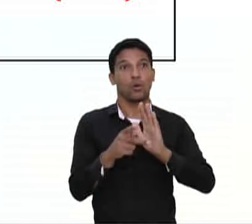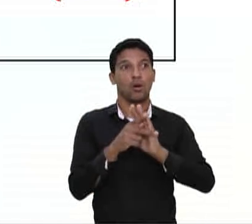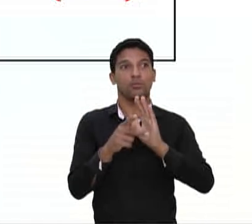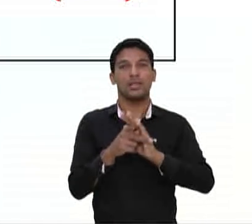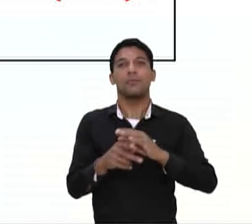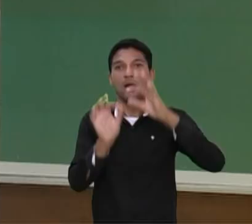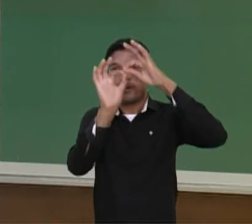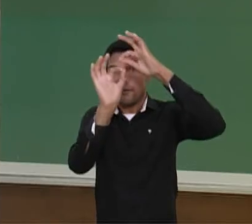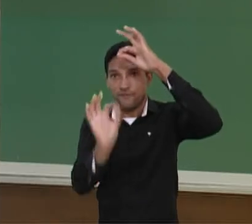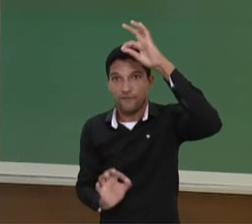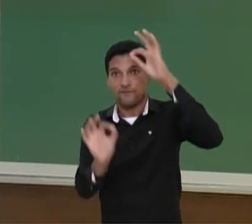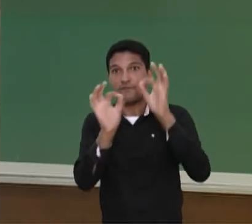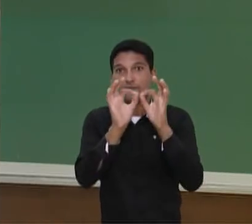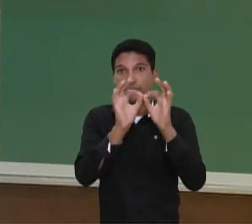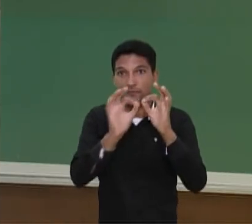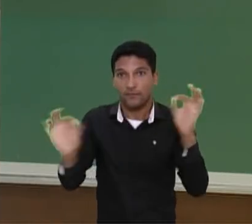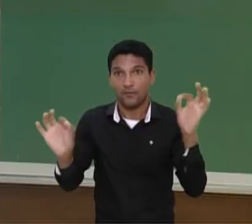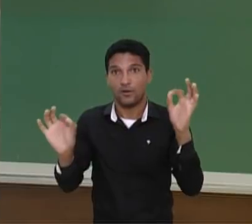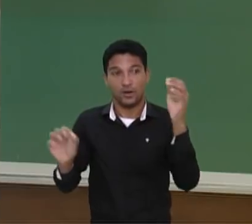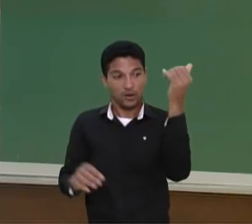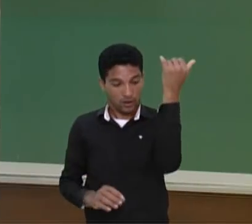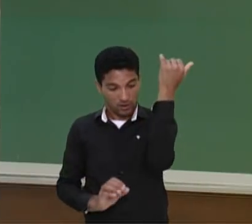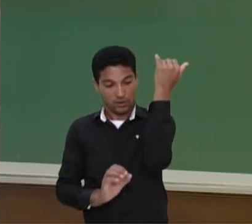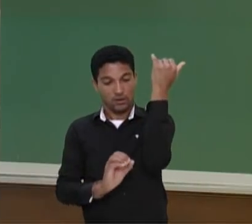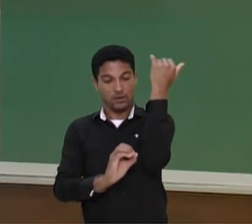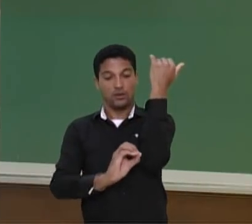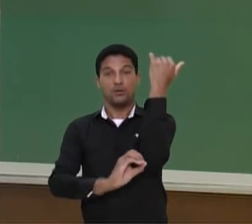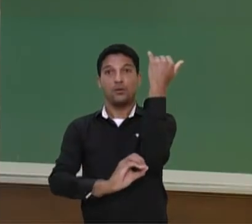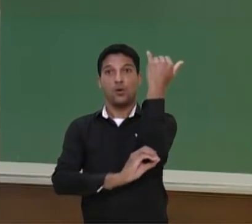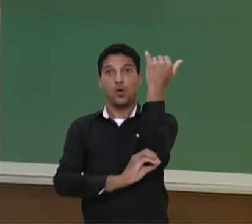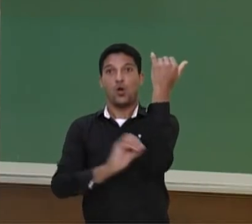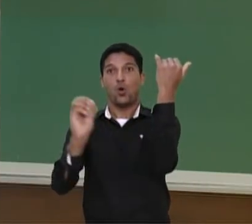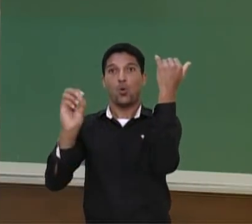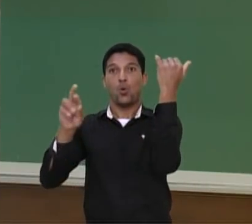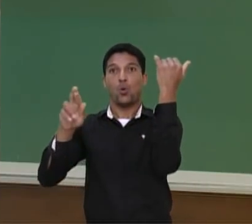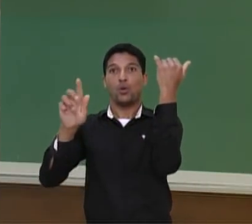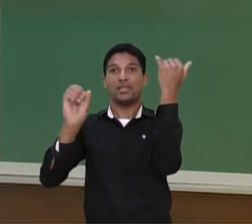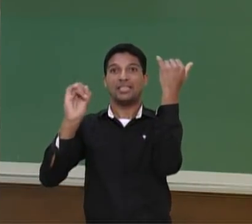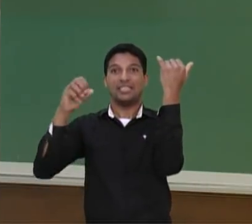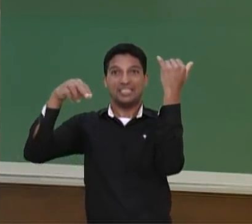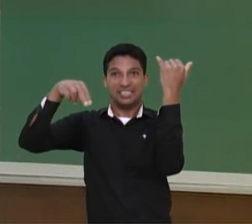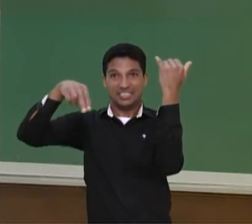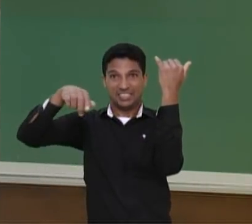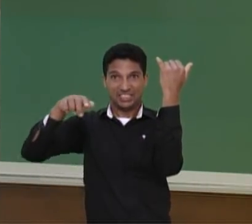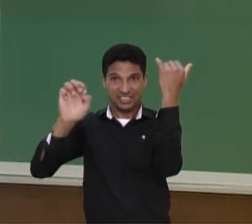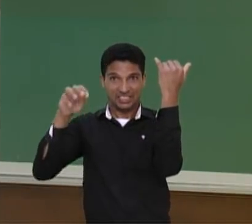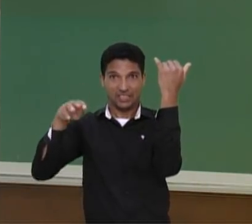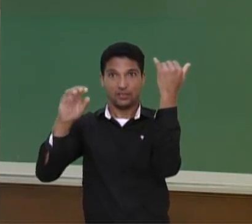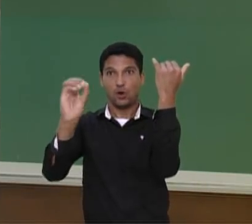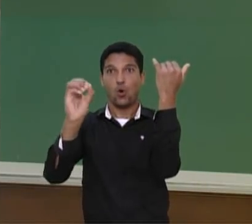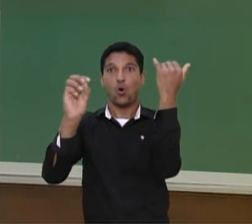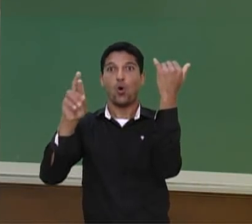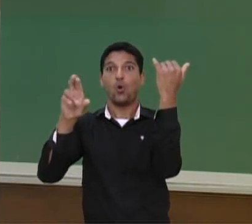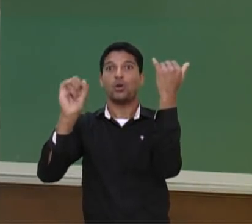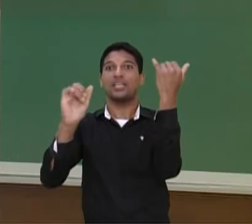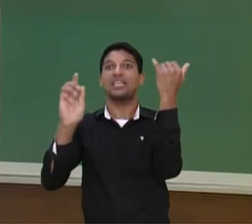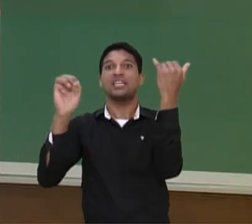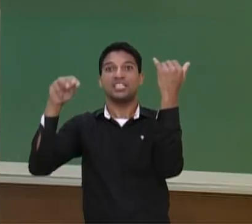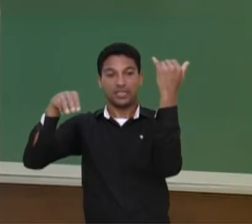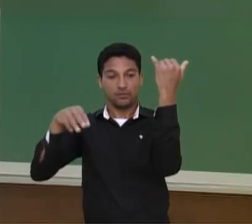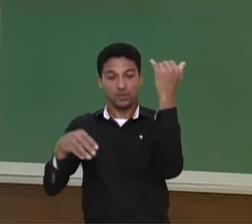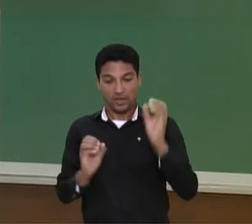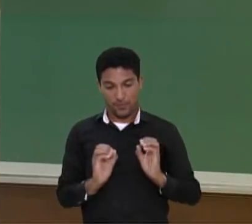lembra lá quando eu falei de origem no sistema encontro do eixo x cujo y é tão aí você posiciona a parábola